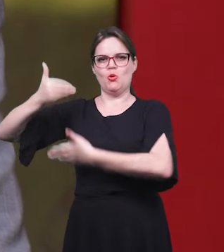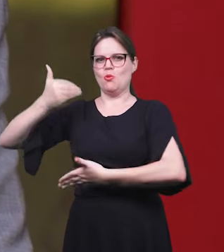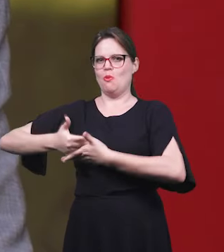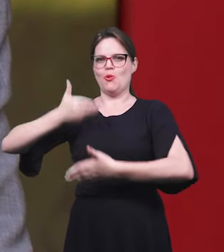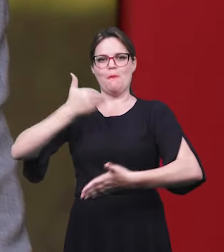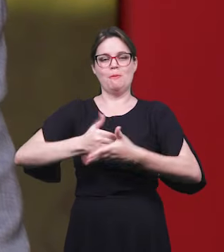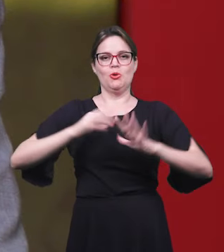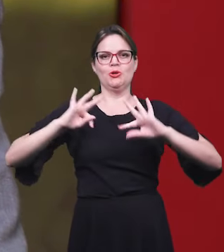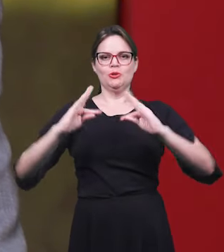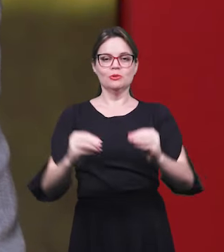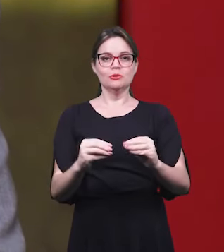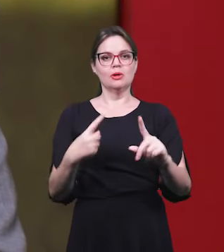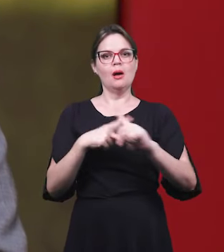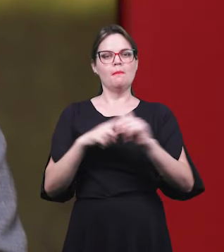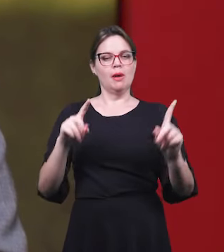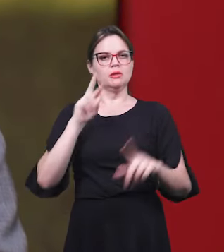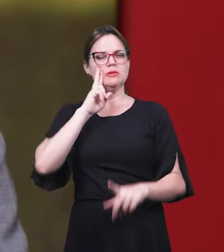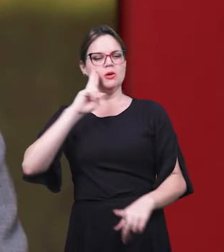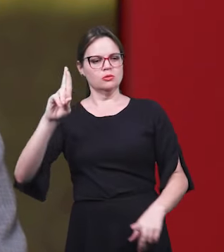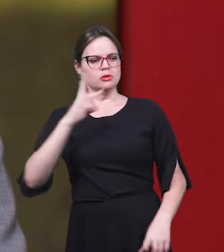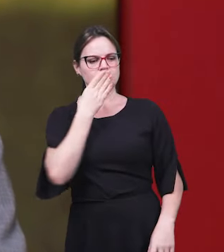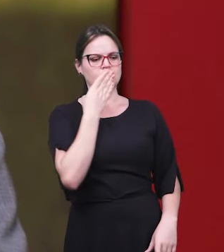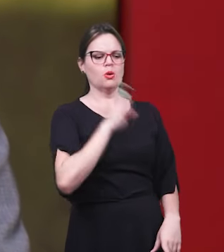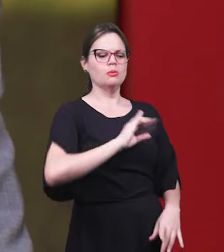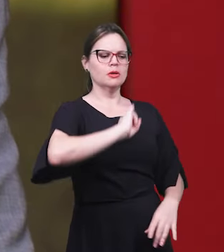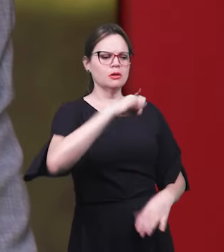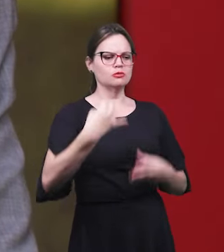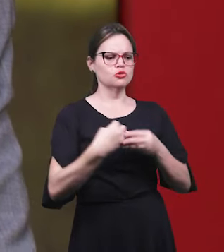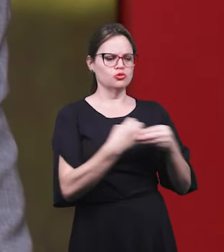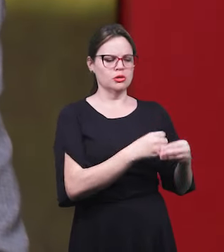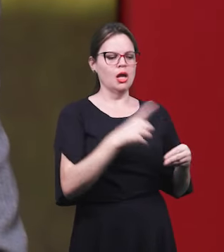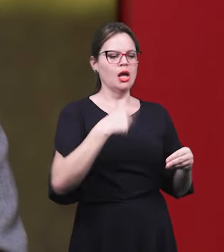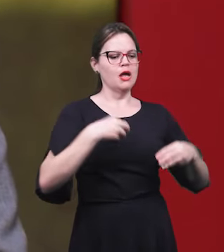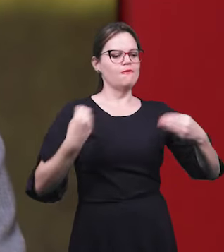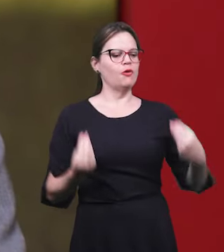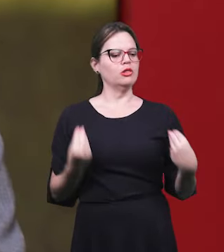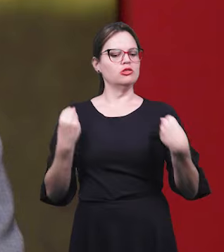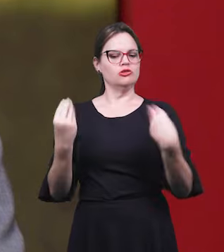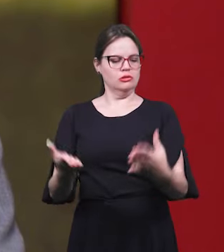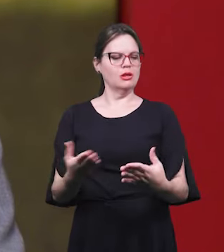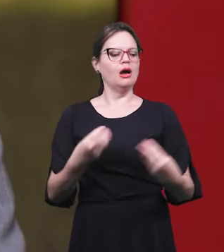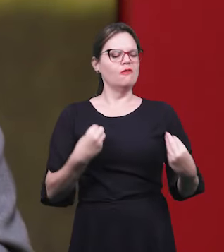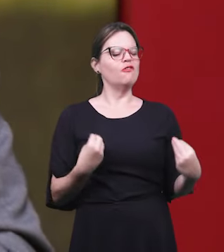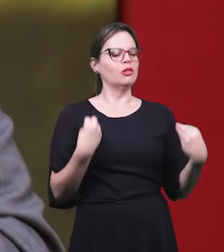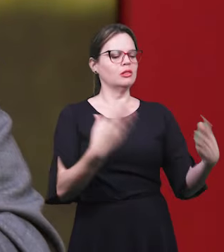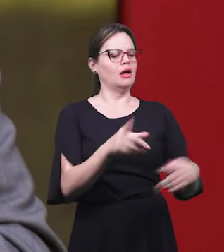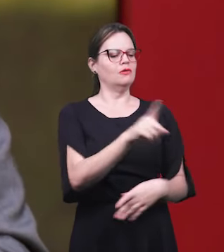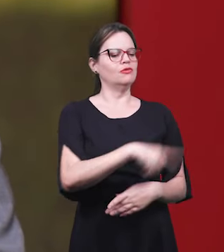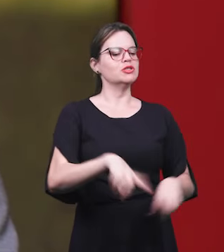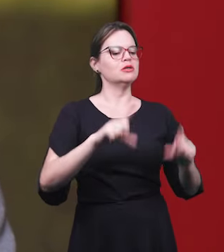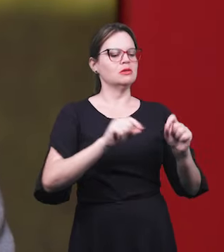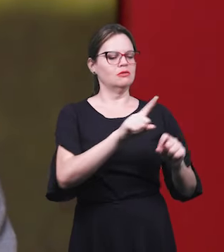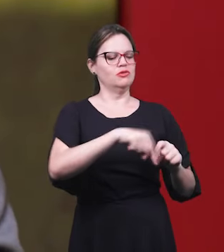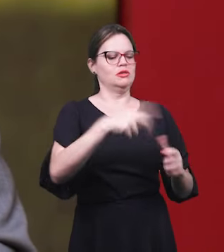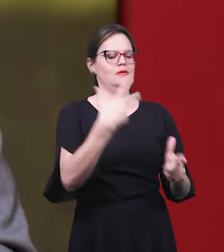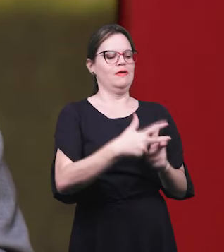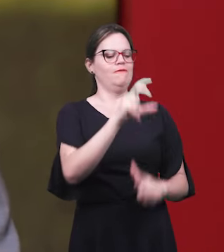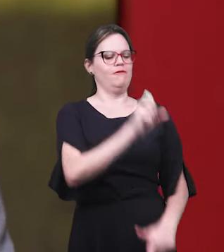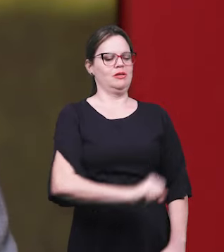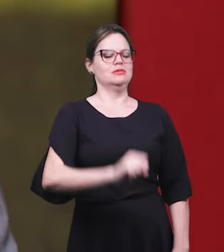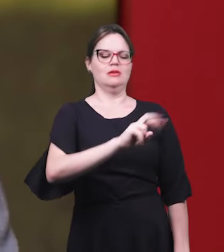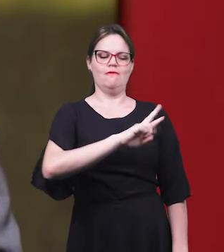Josué, eu te dei em suas mãos o rei e todos os soldados valentes. Estava tudo